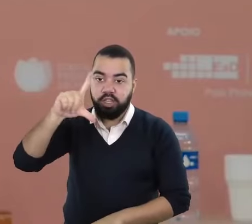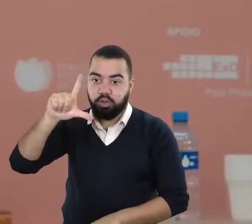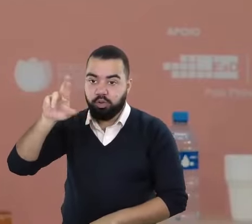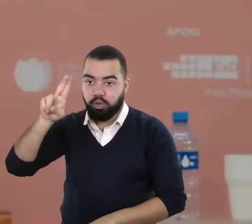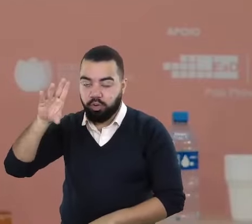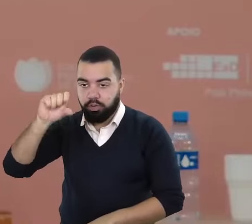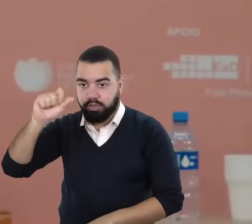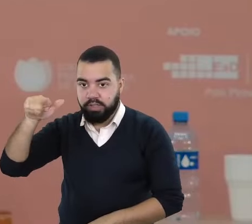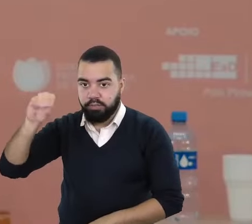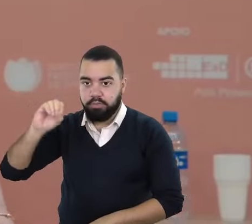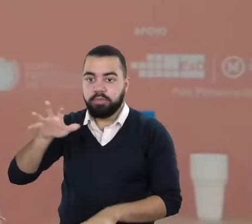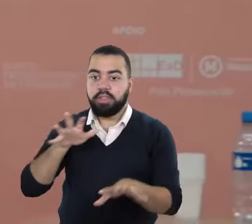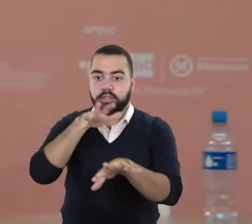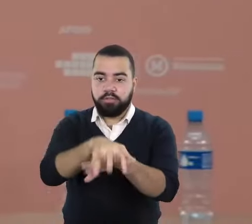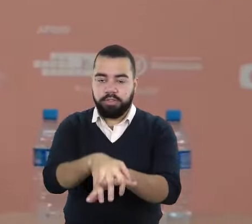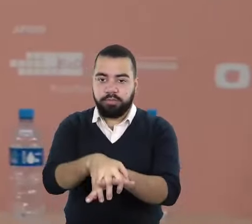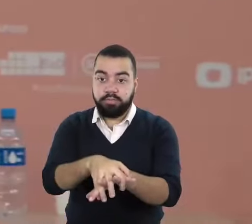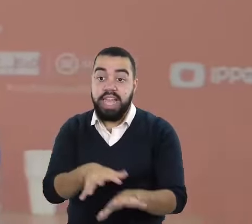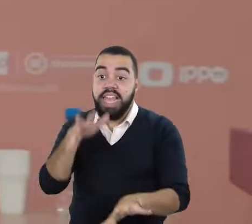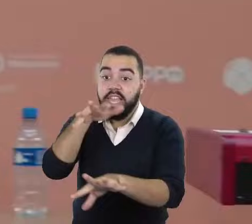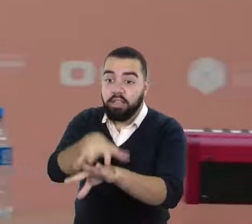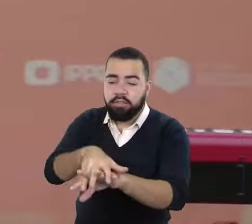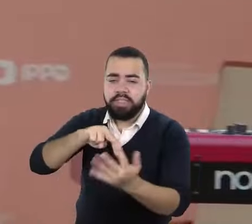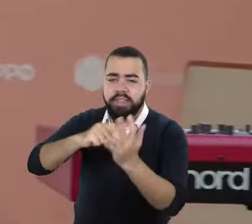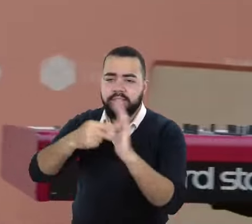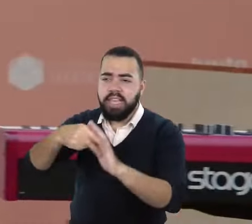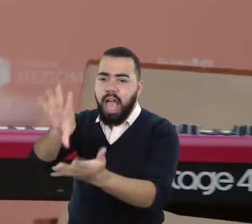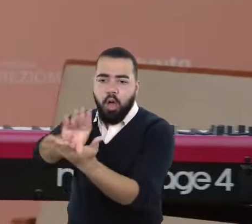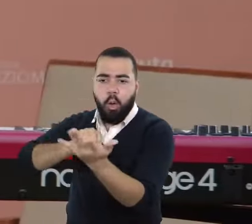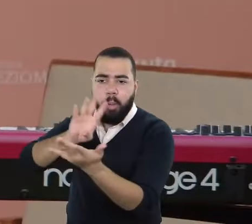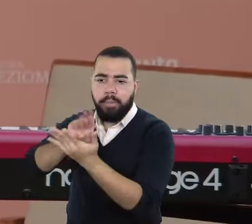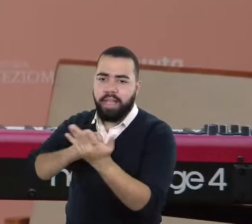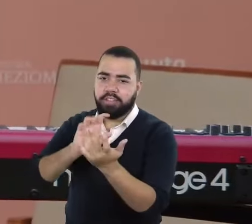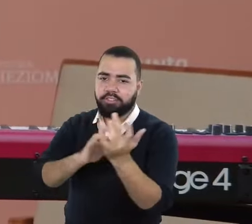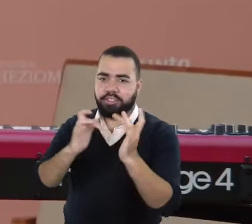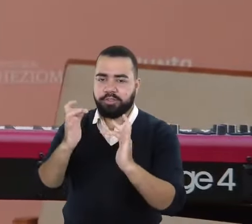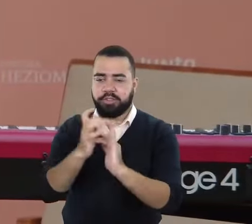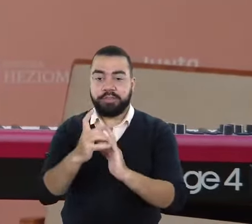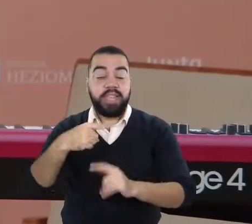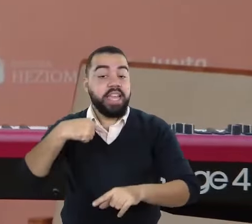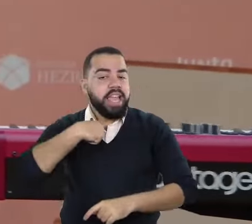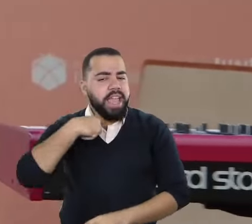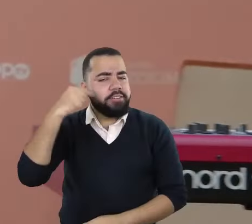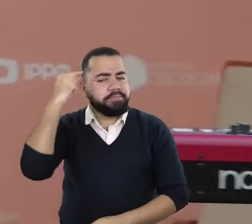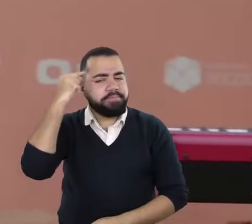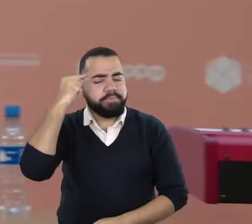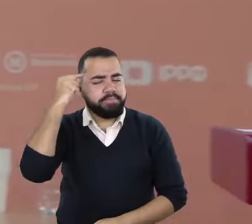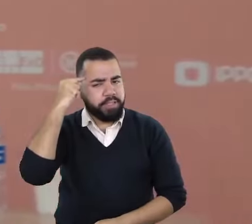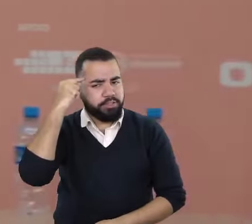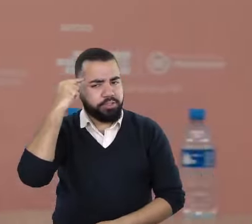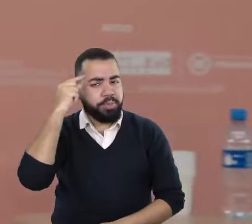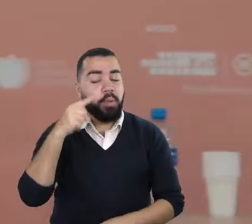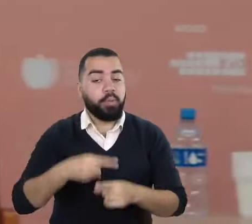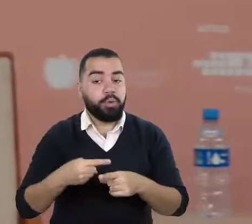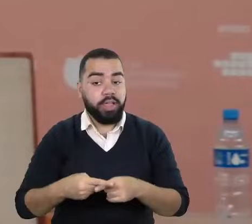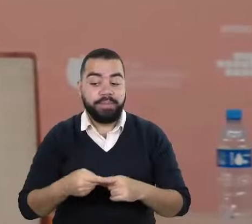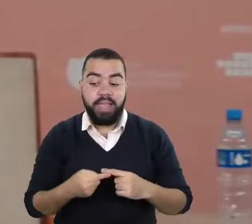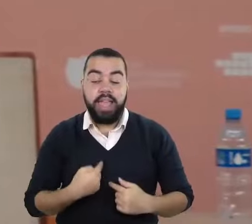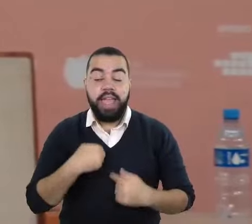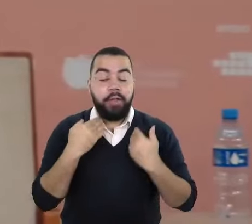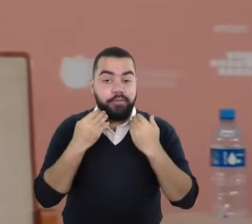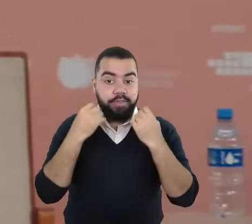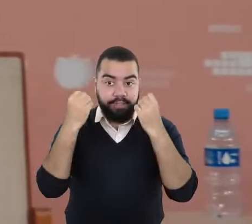é um ato de ser imitador de Cristo. E por que que eu cheguei nessa conclusão? Eu vou contar um pouquinho do meu testemunho, da minha